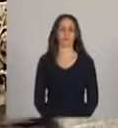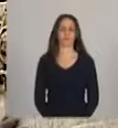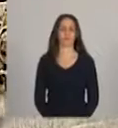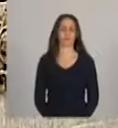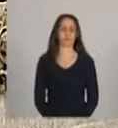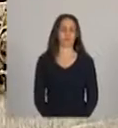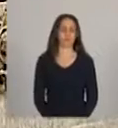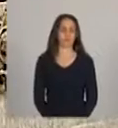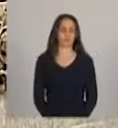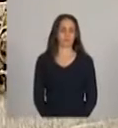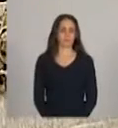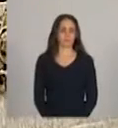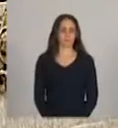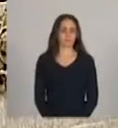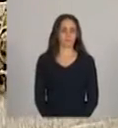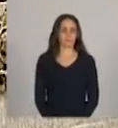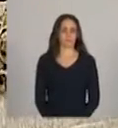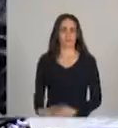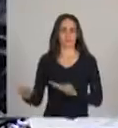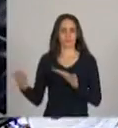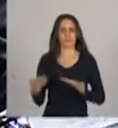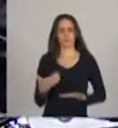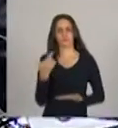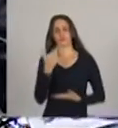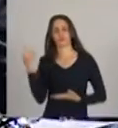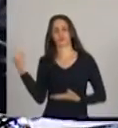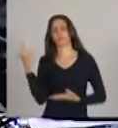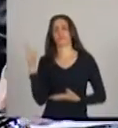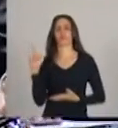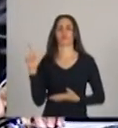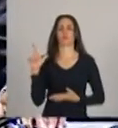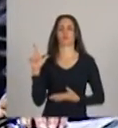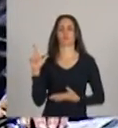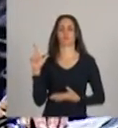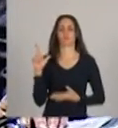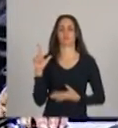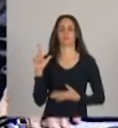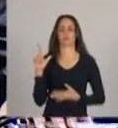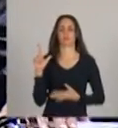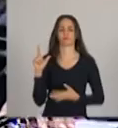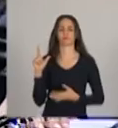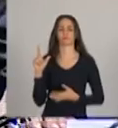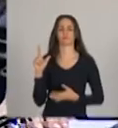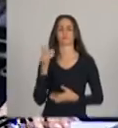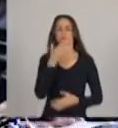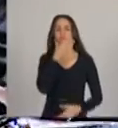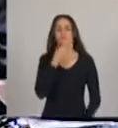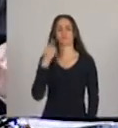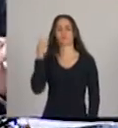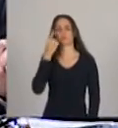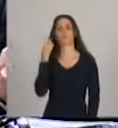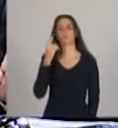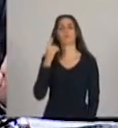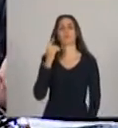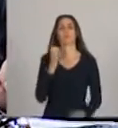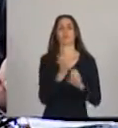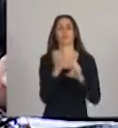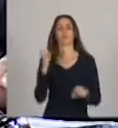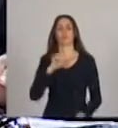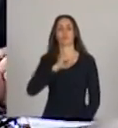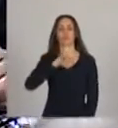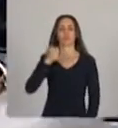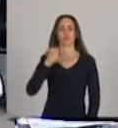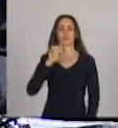convidando o próximo orador inscrito, o deputado José Esmeralda. O deputado vai falar por